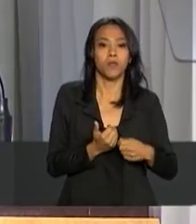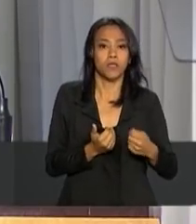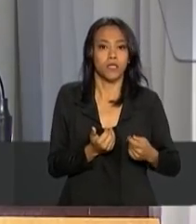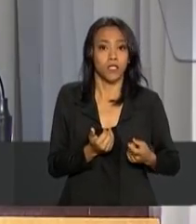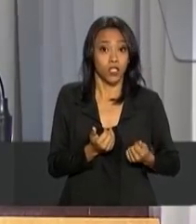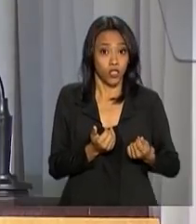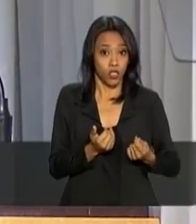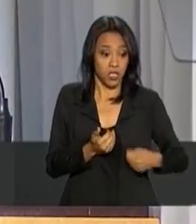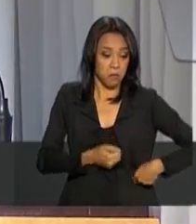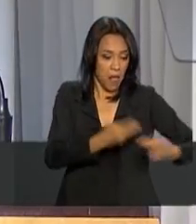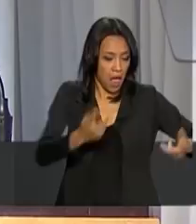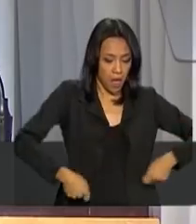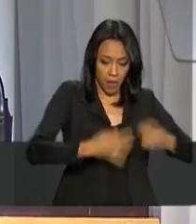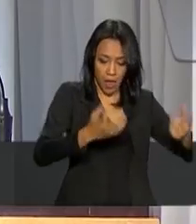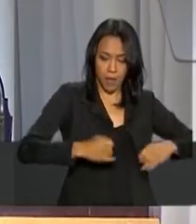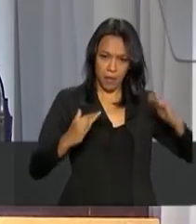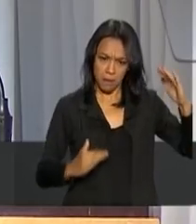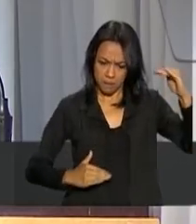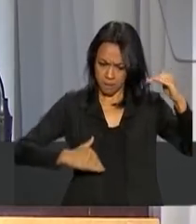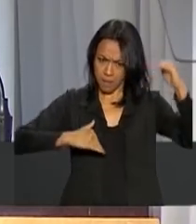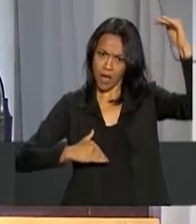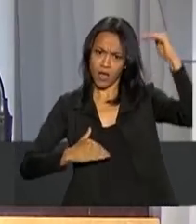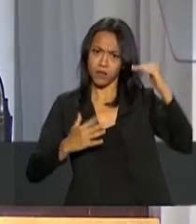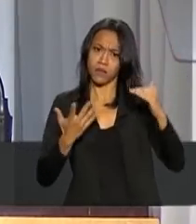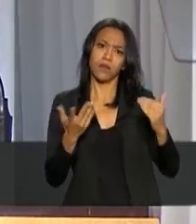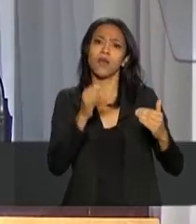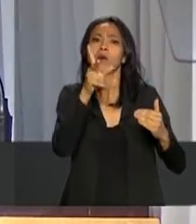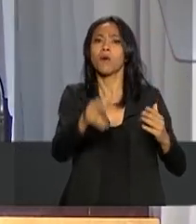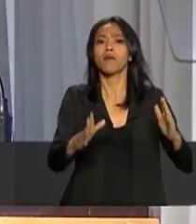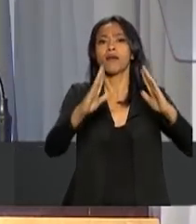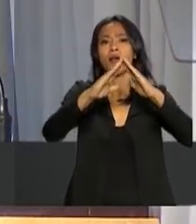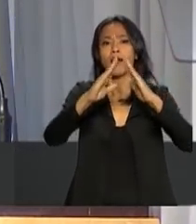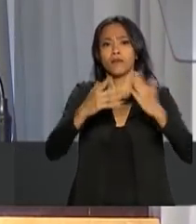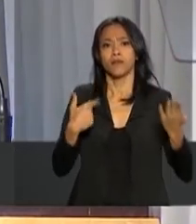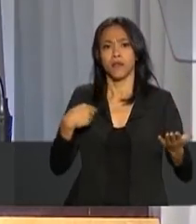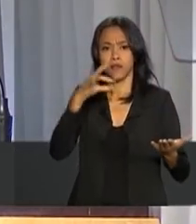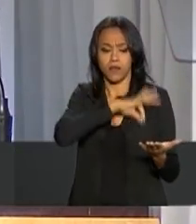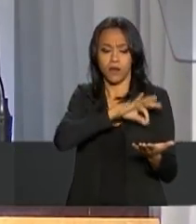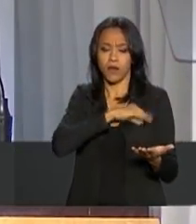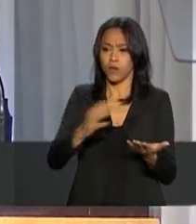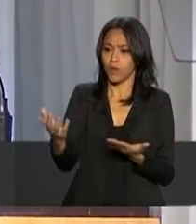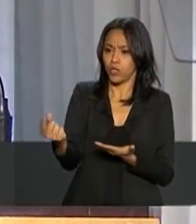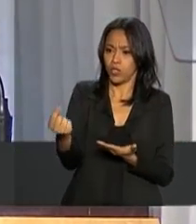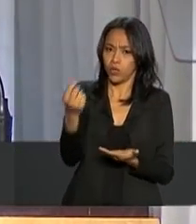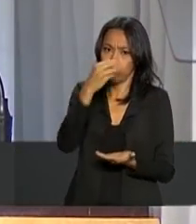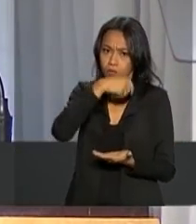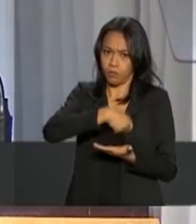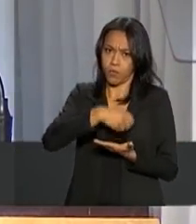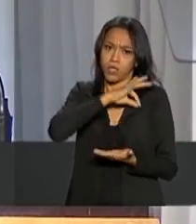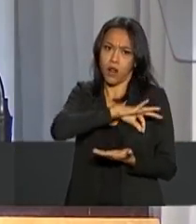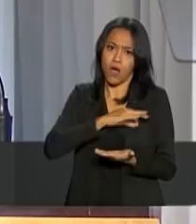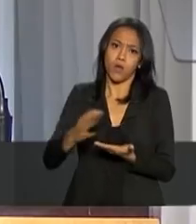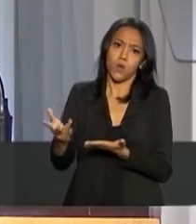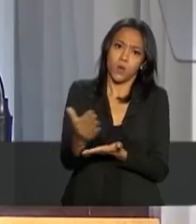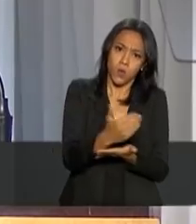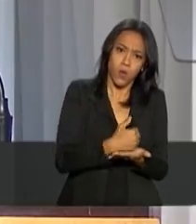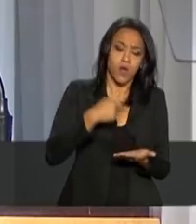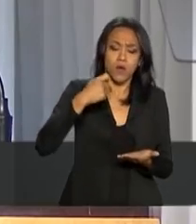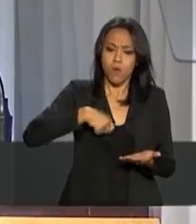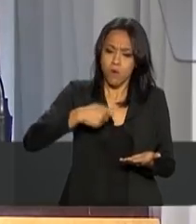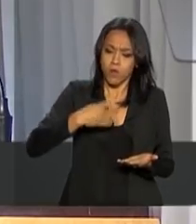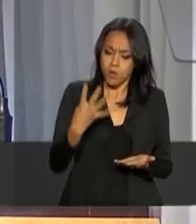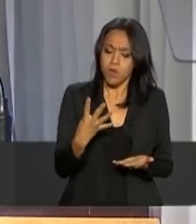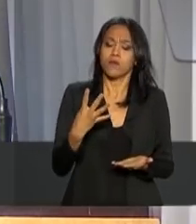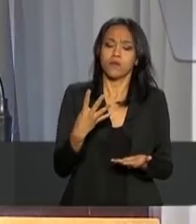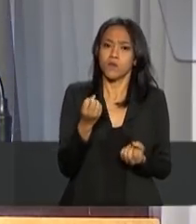Se eu imaginar que na minha casa eu posso gastar mais do que aquilo que ganho, eu posso me sustentar no primeiro mês, segundo mês, terceiro mês, quarto mês,